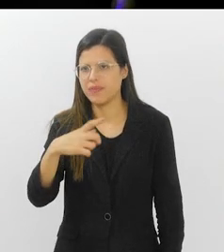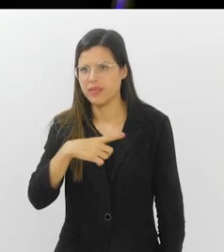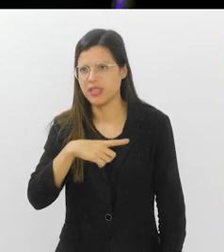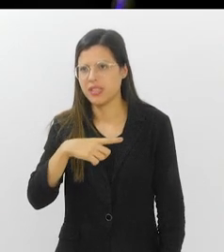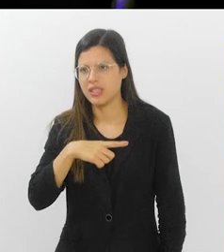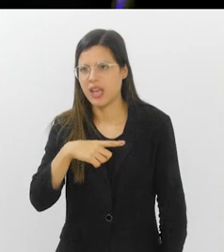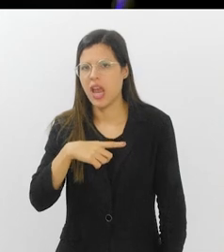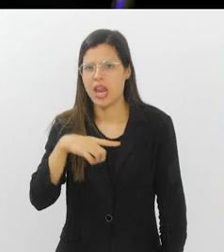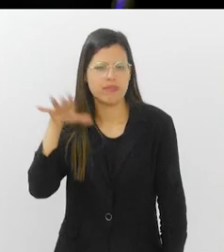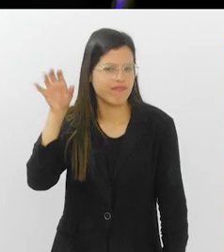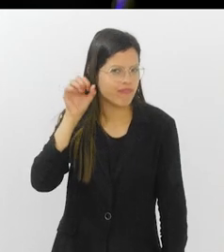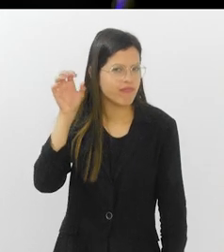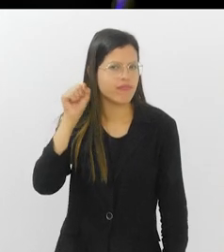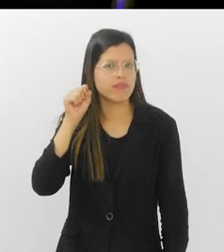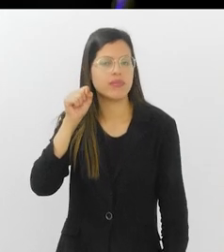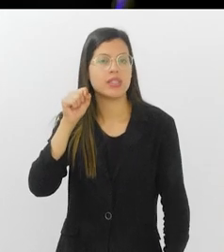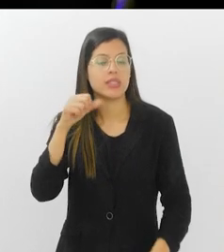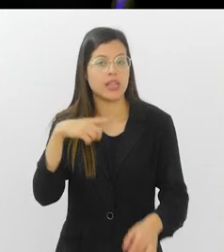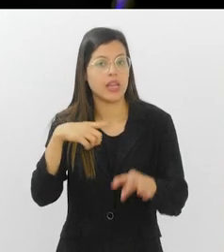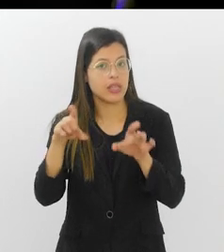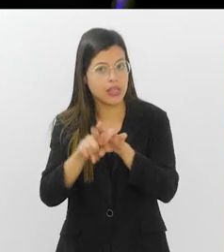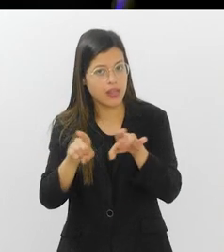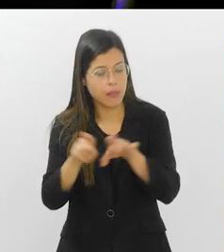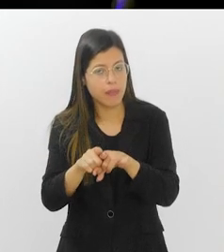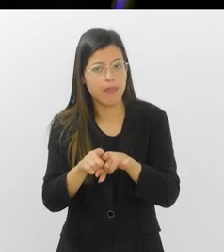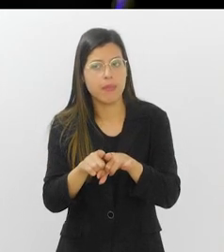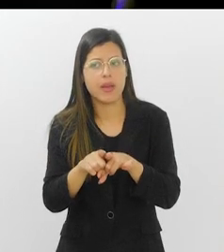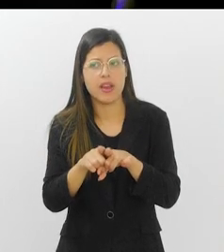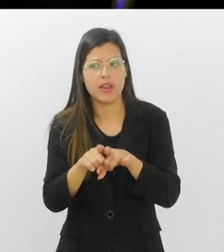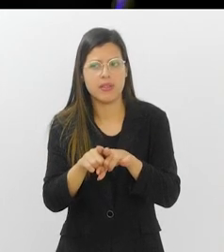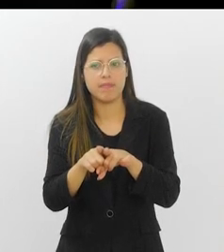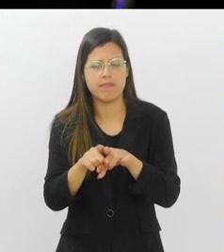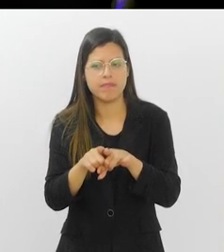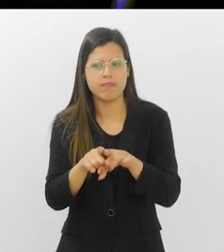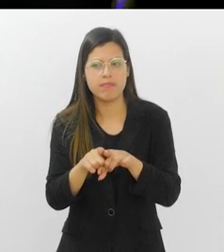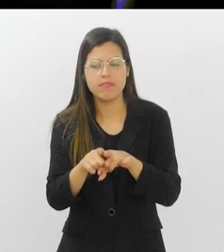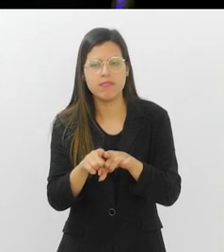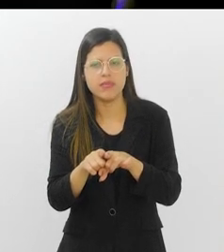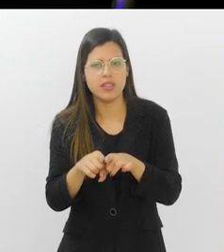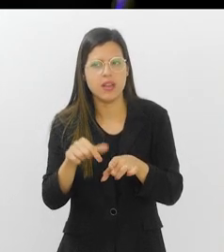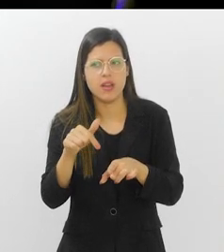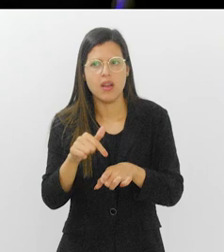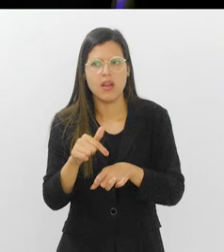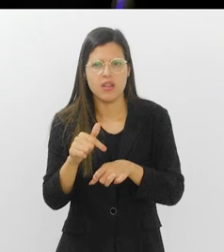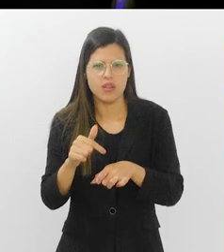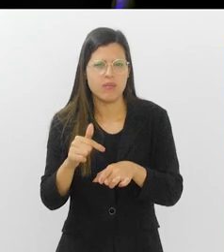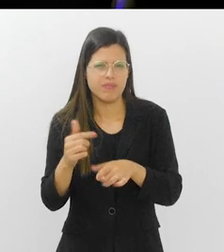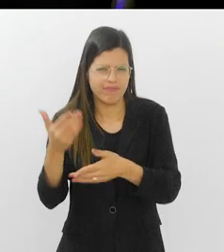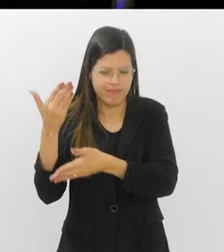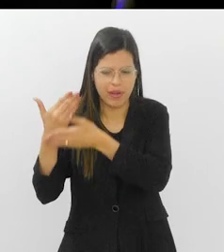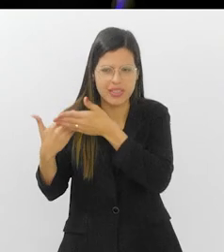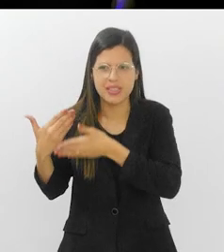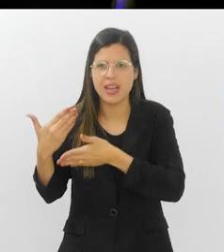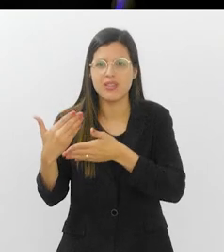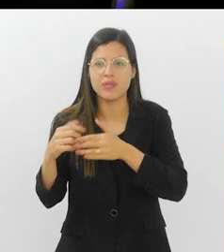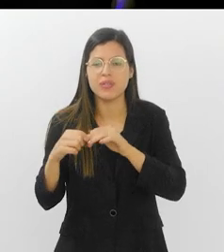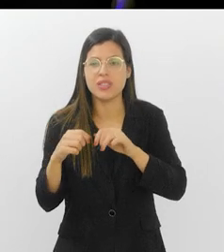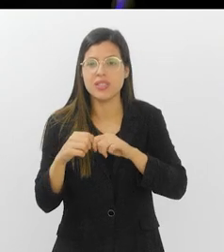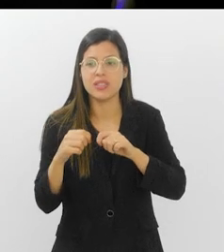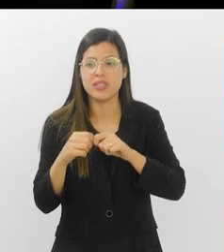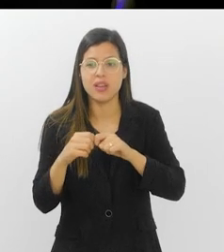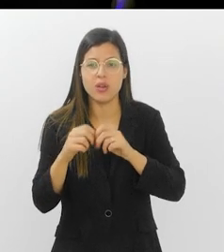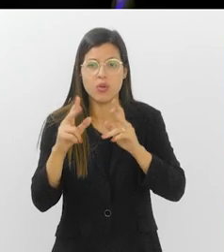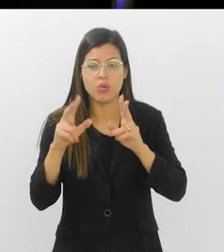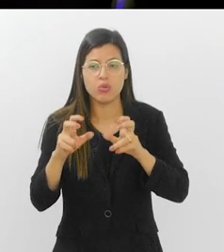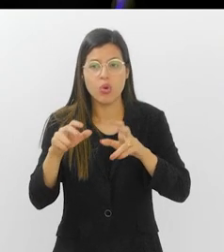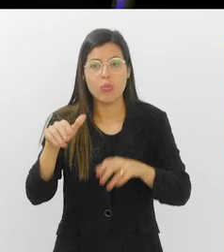essa tem essa esse estímulo auditivo e você ainda tem um estímulo que foi introduzido há um tempo né um